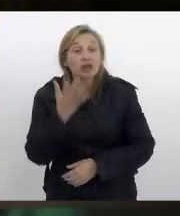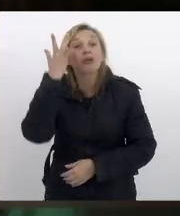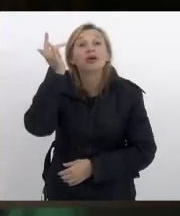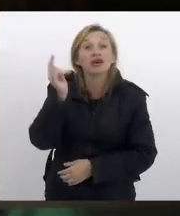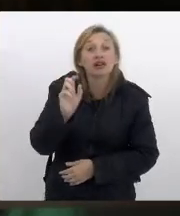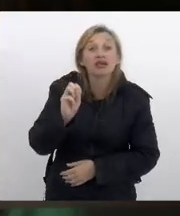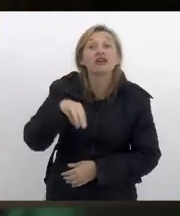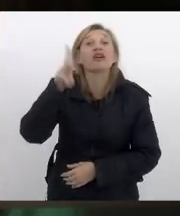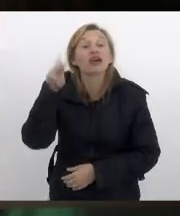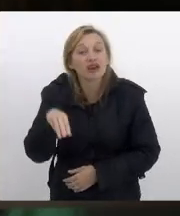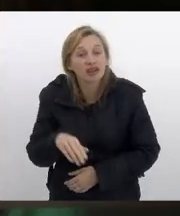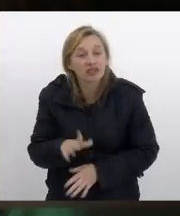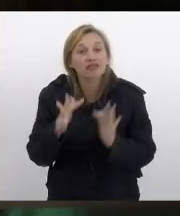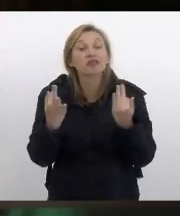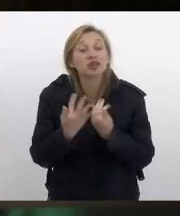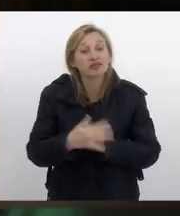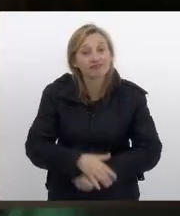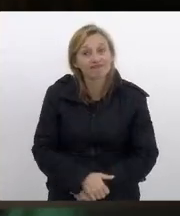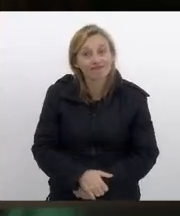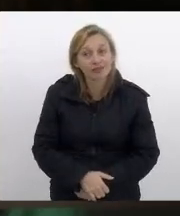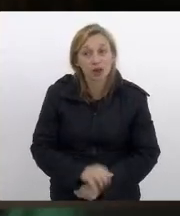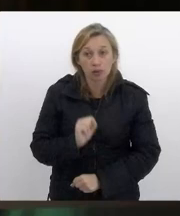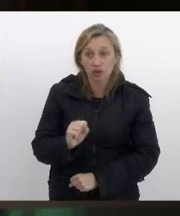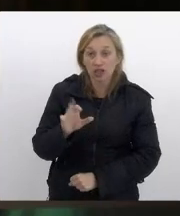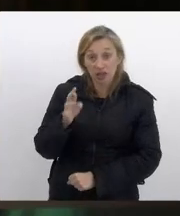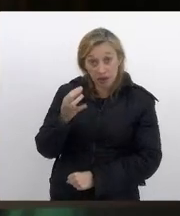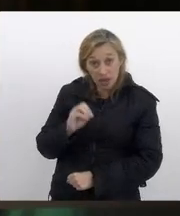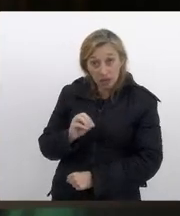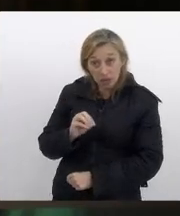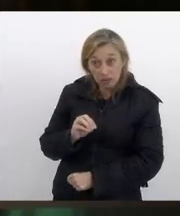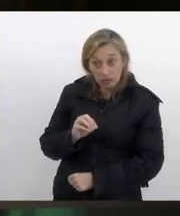amanhã? Vai ser a família de quem? Pode ser do Ribeiro?